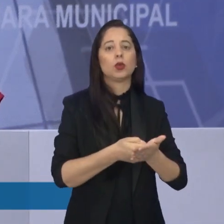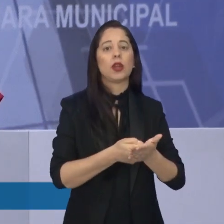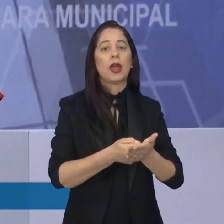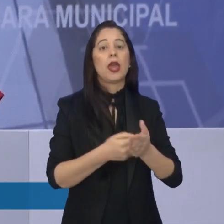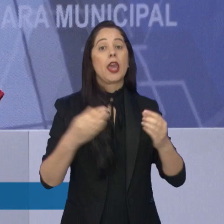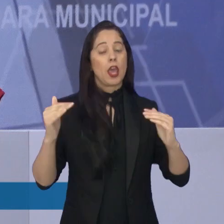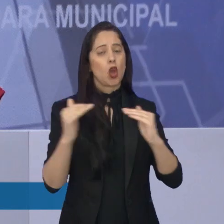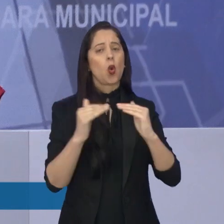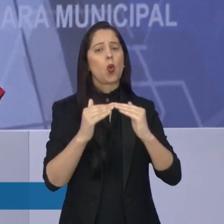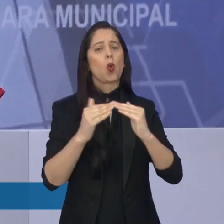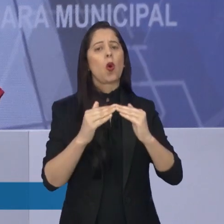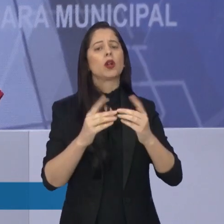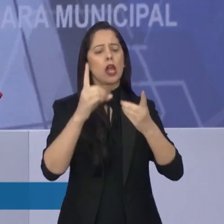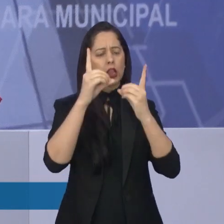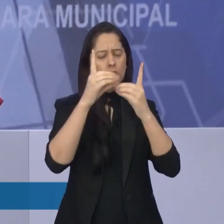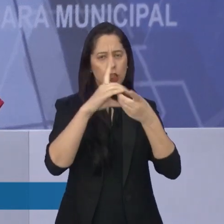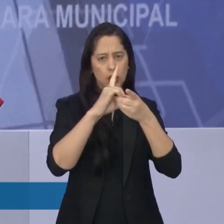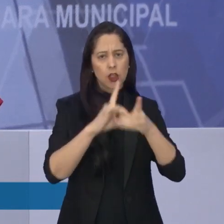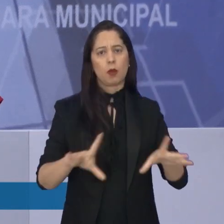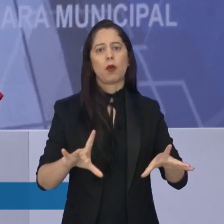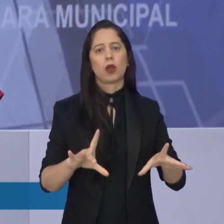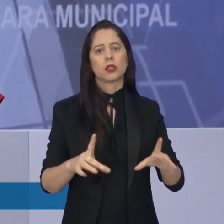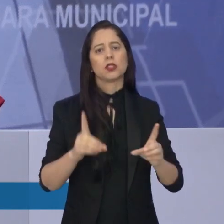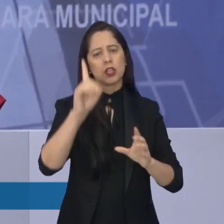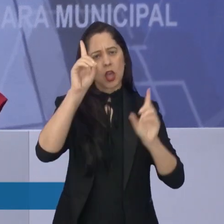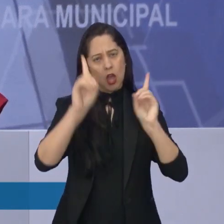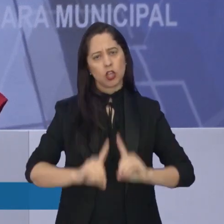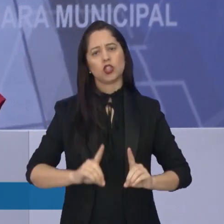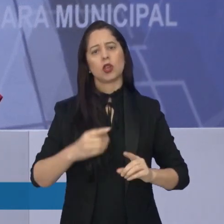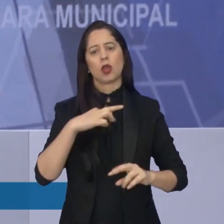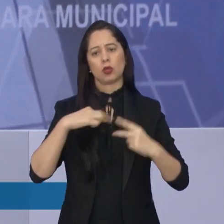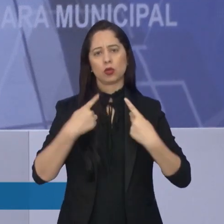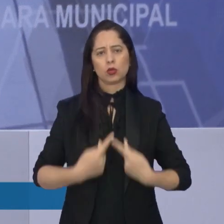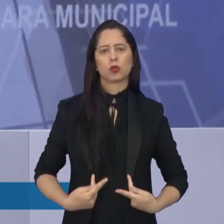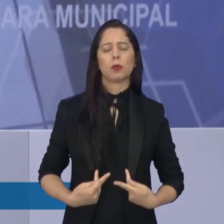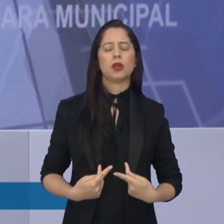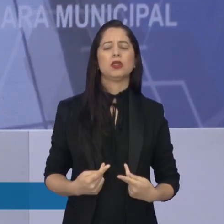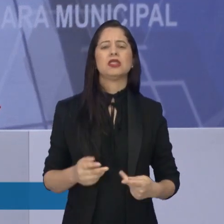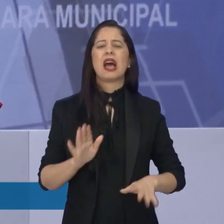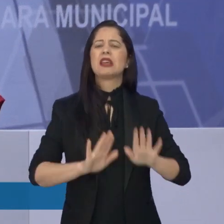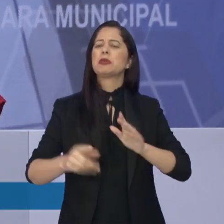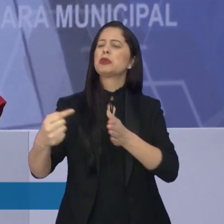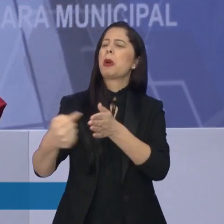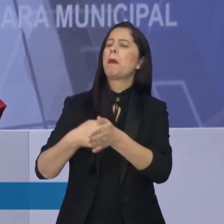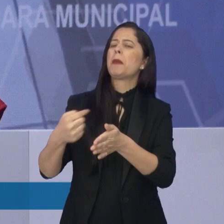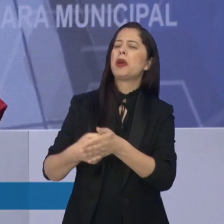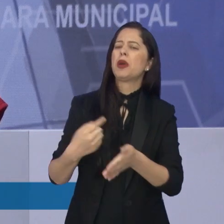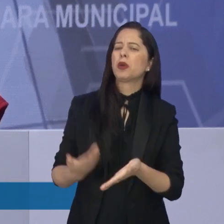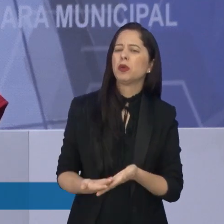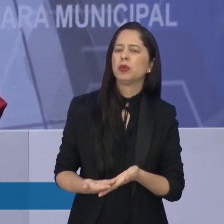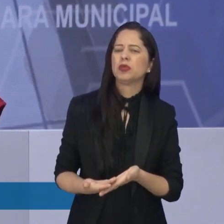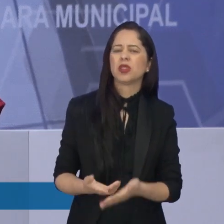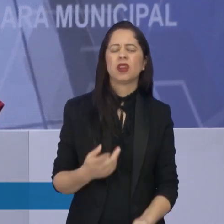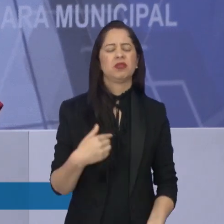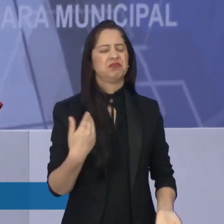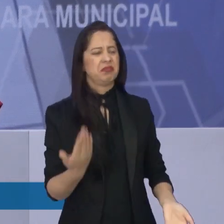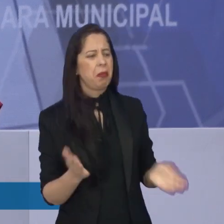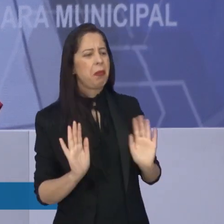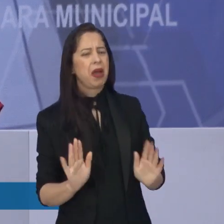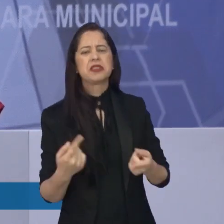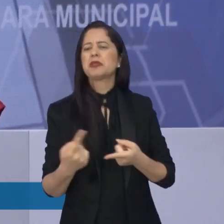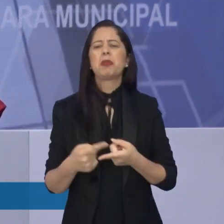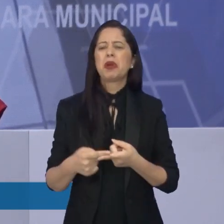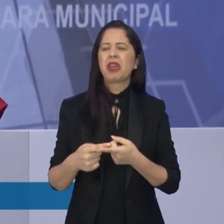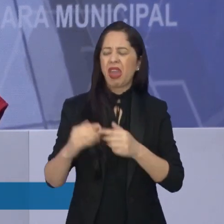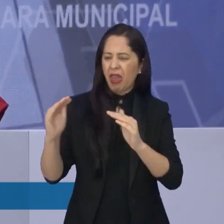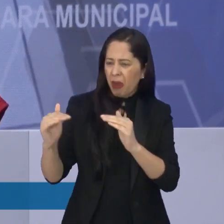humanos. Alguém pode perguntar, o que isso tem a ver com os nossos queridos